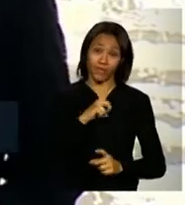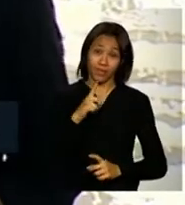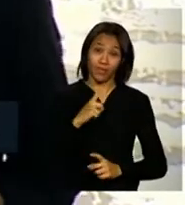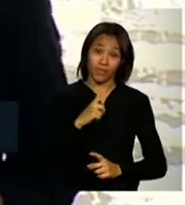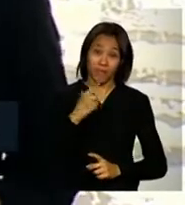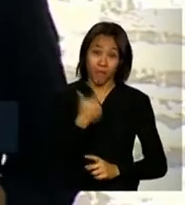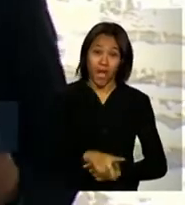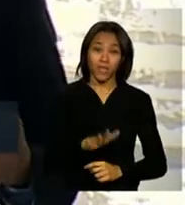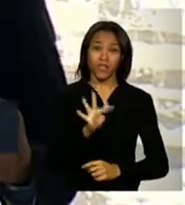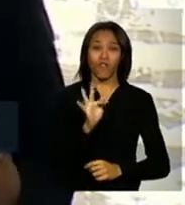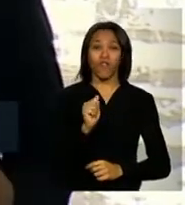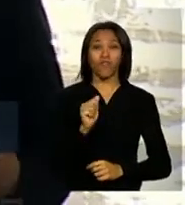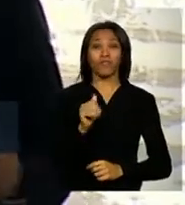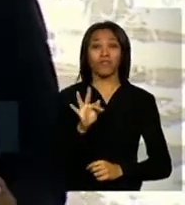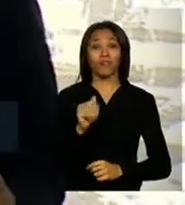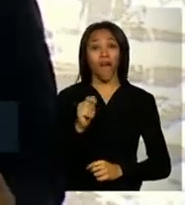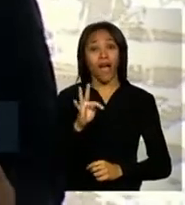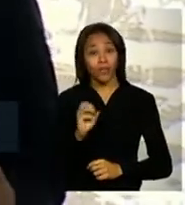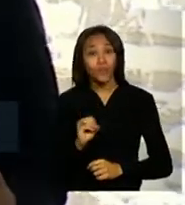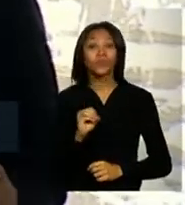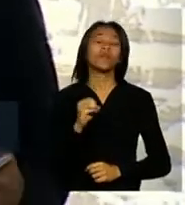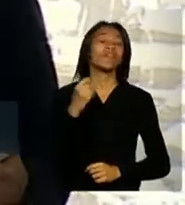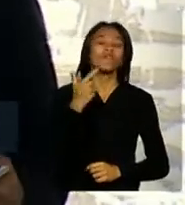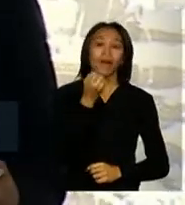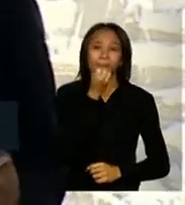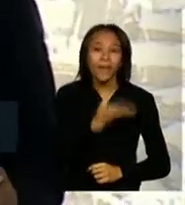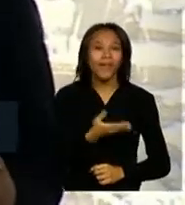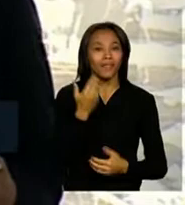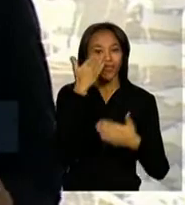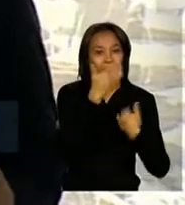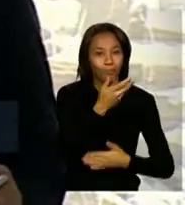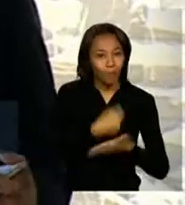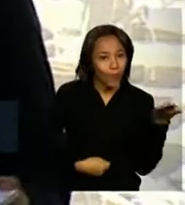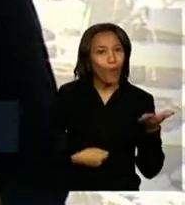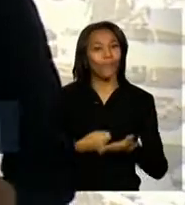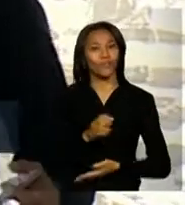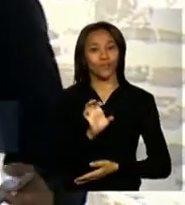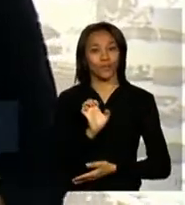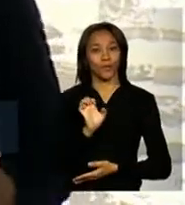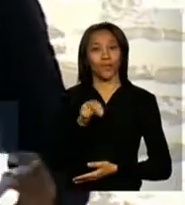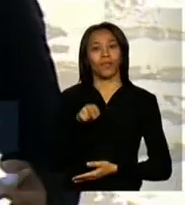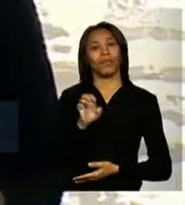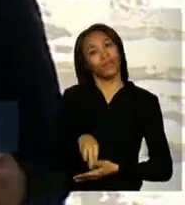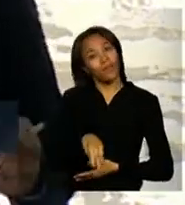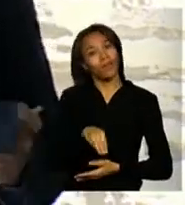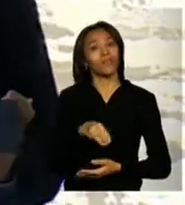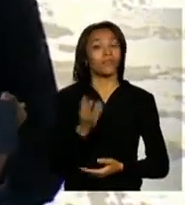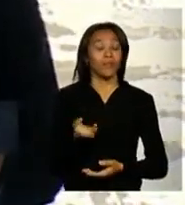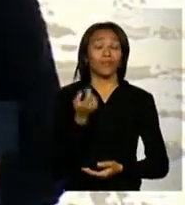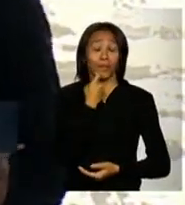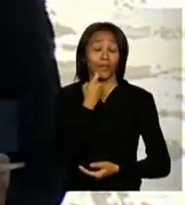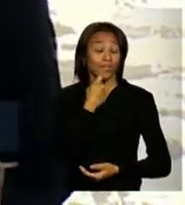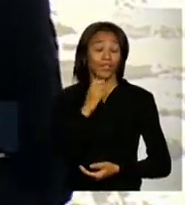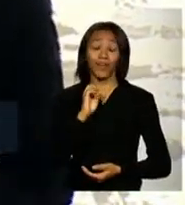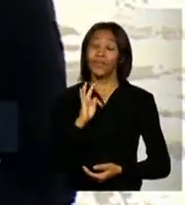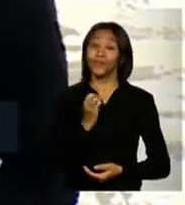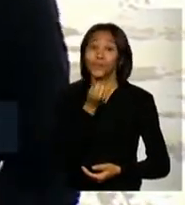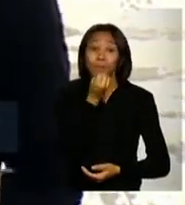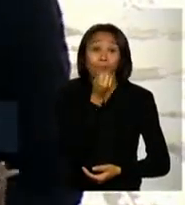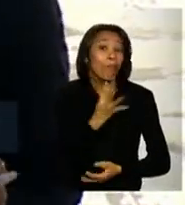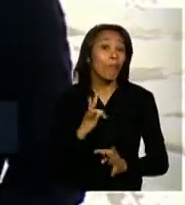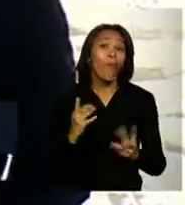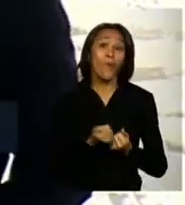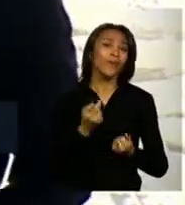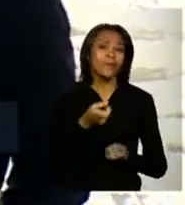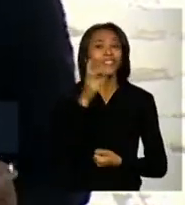fosfato e vão bem no Enem e a nossa escola enfim o peixe é tudo de bom não é à toa que